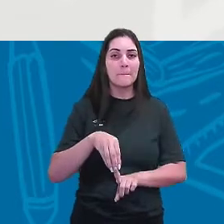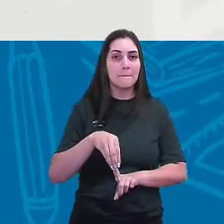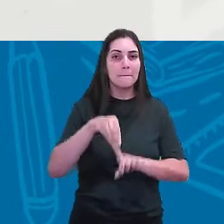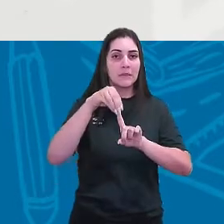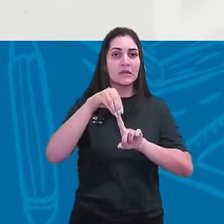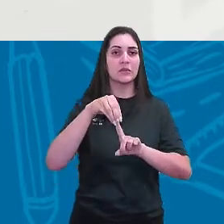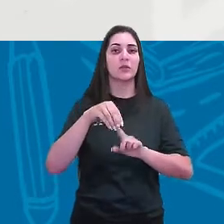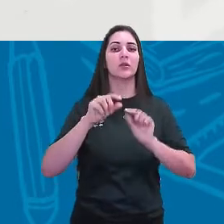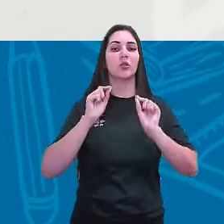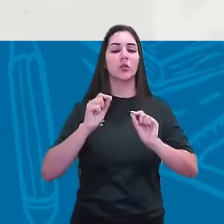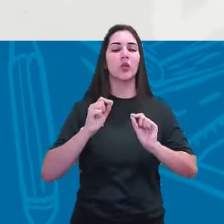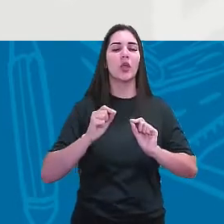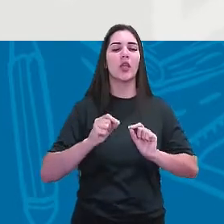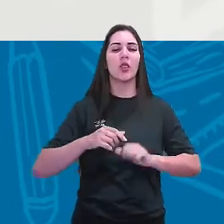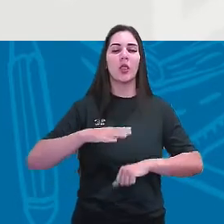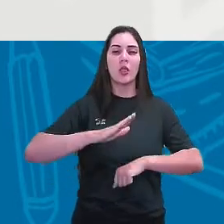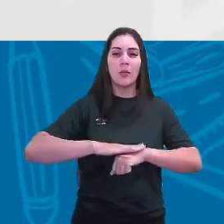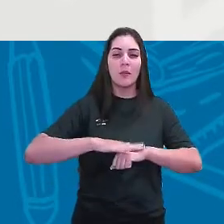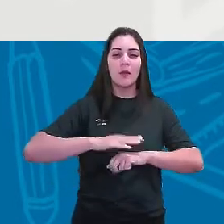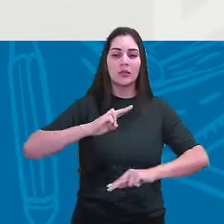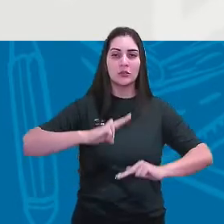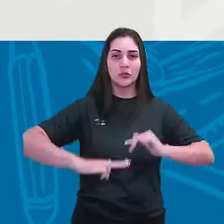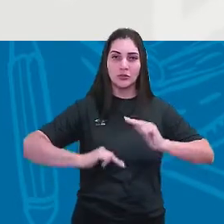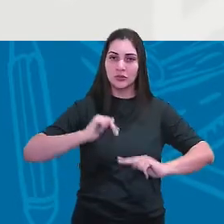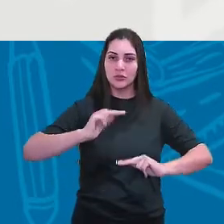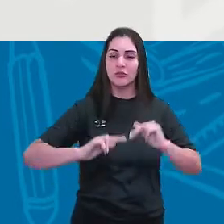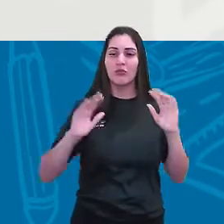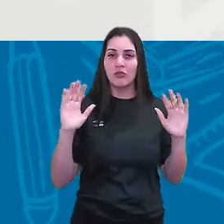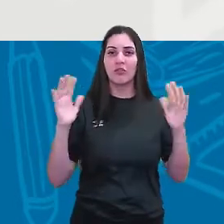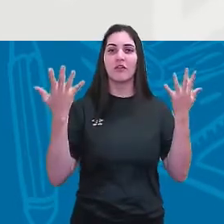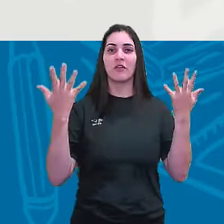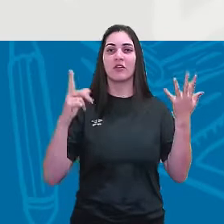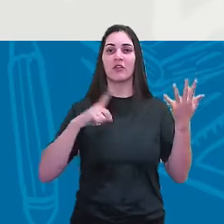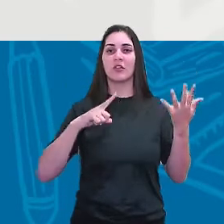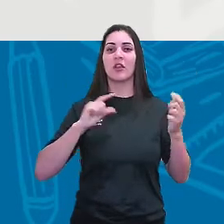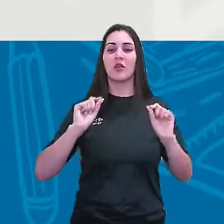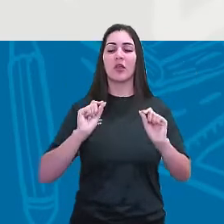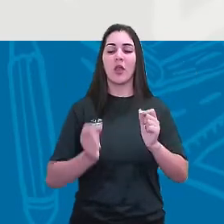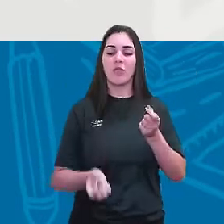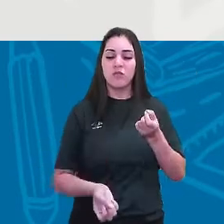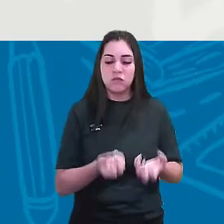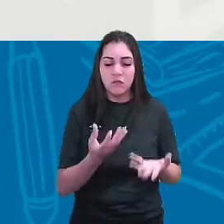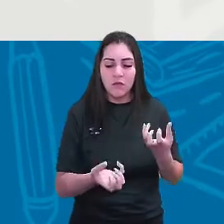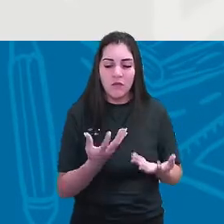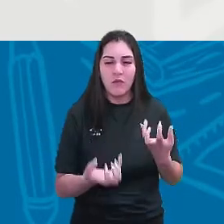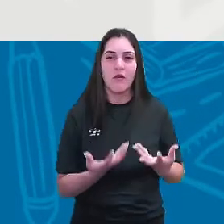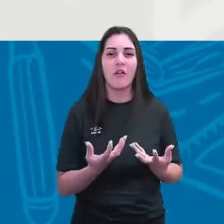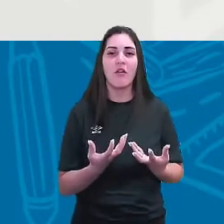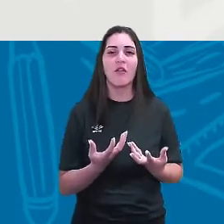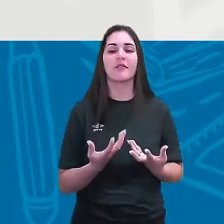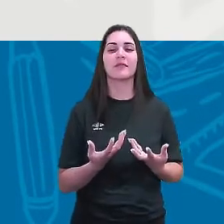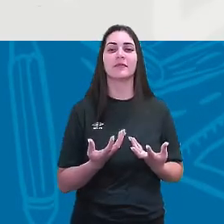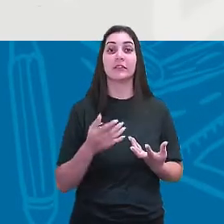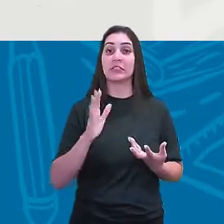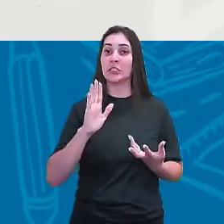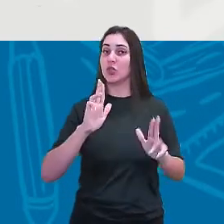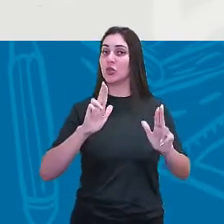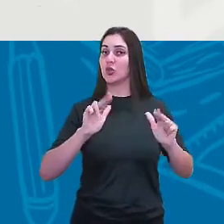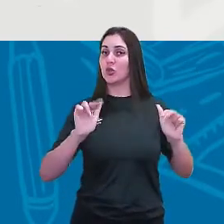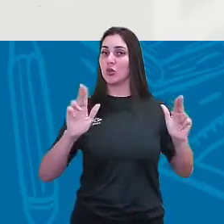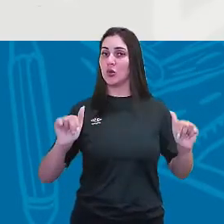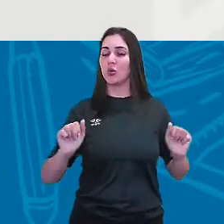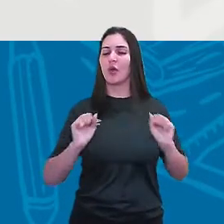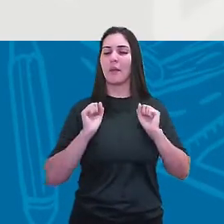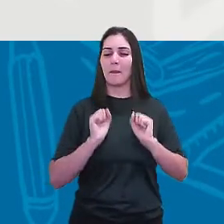na época lá de São João, nas festividades juninas, tem os fogos de artifício, né? Jamais vocês